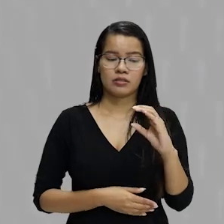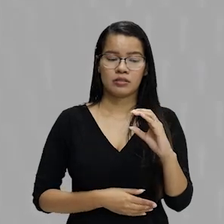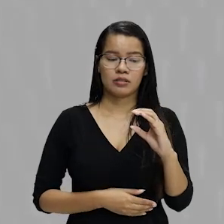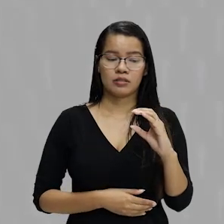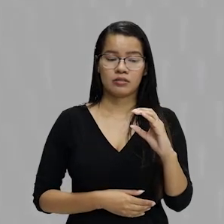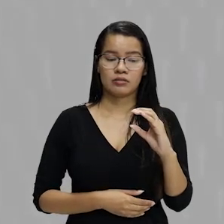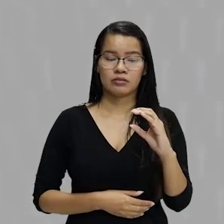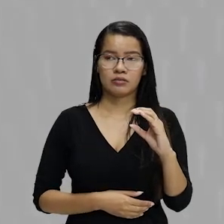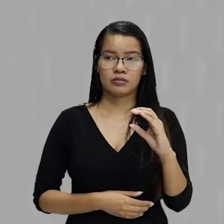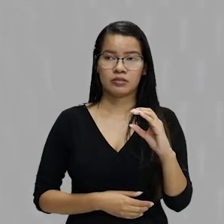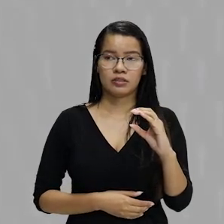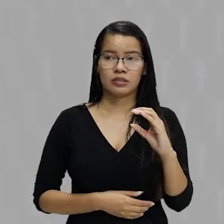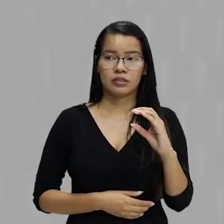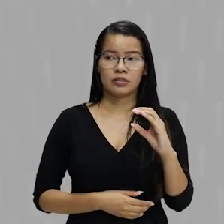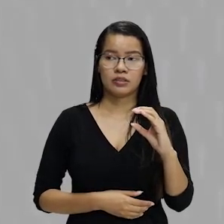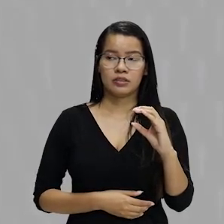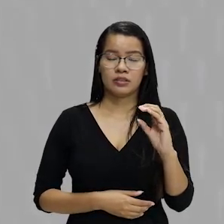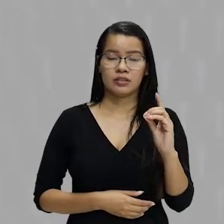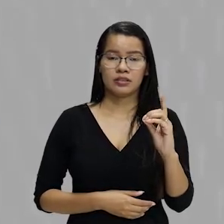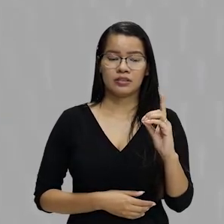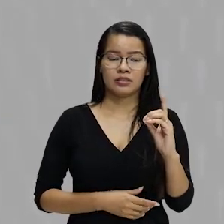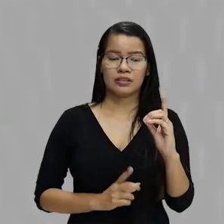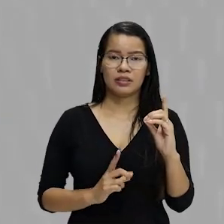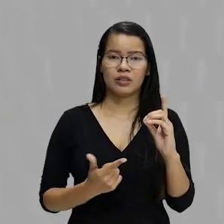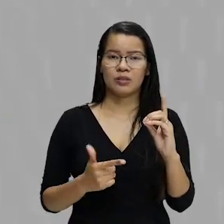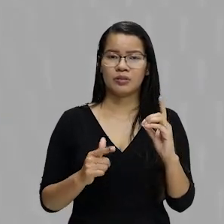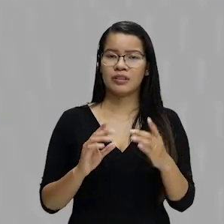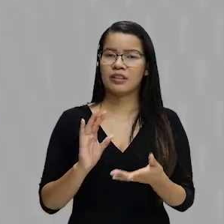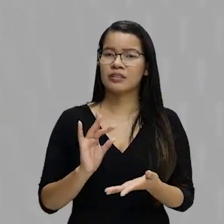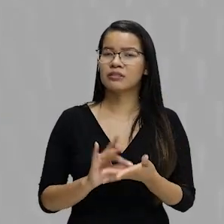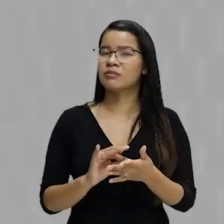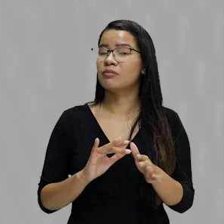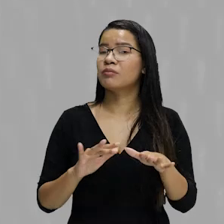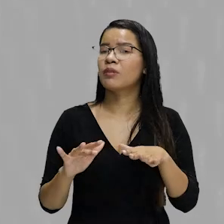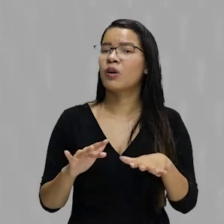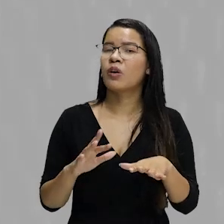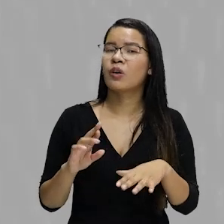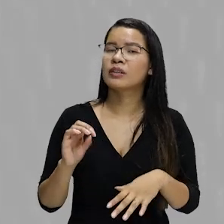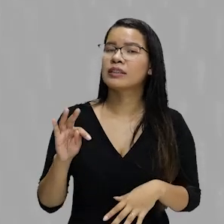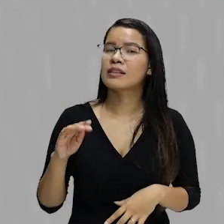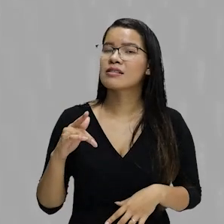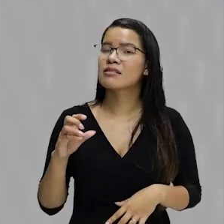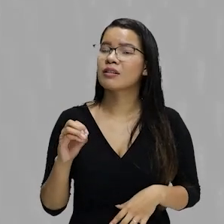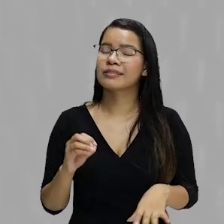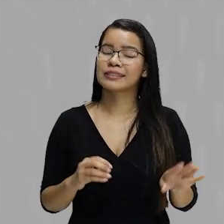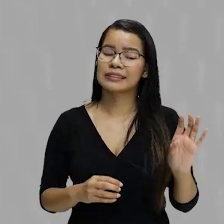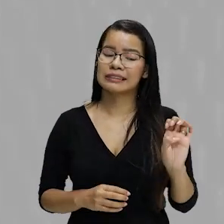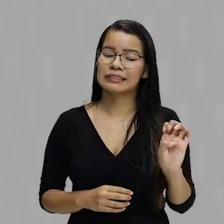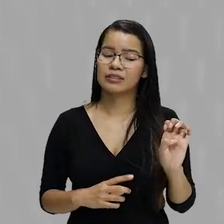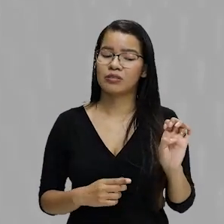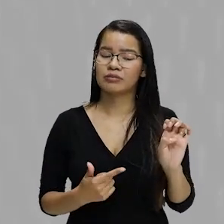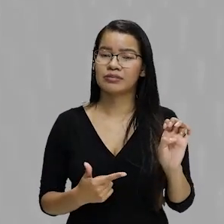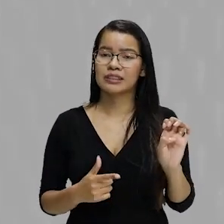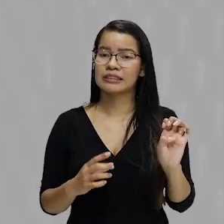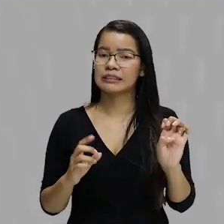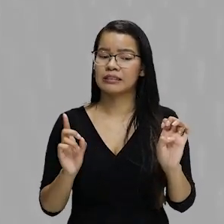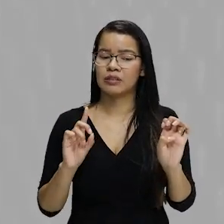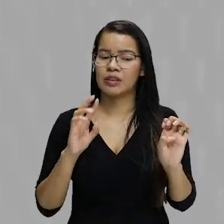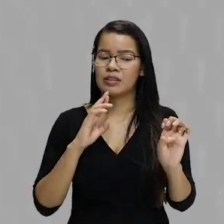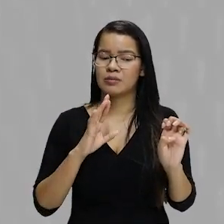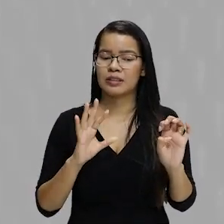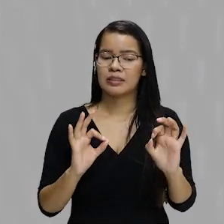formato é indefinido. A letra D, não realiza movimento de rotação. E letra E, não possui atmosfera. Acredito que não